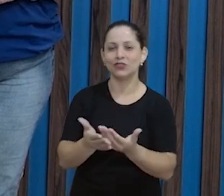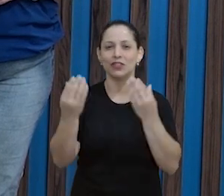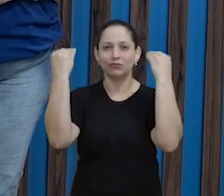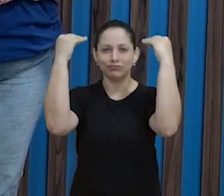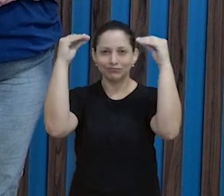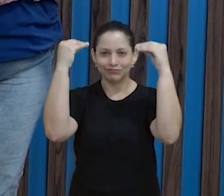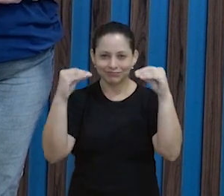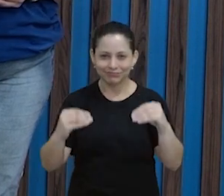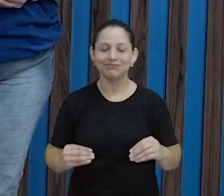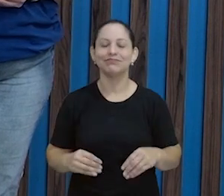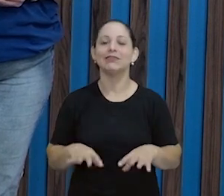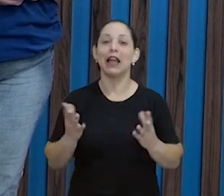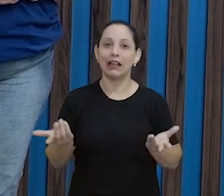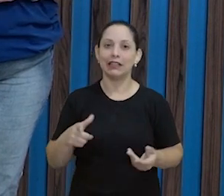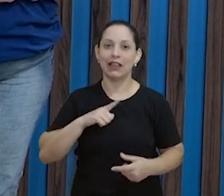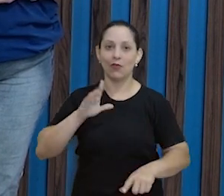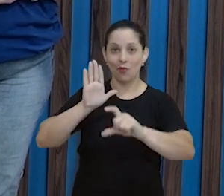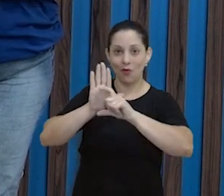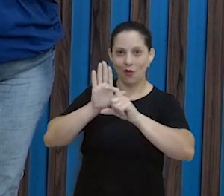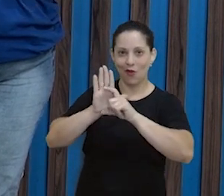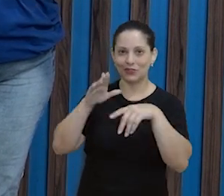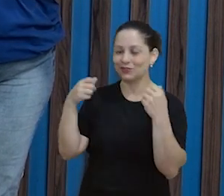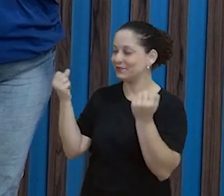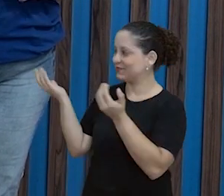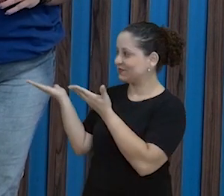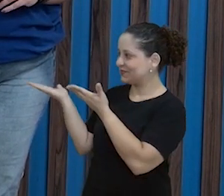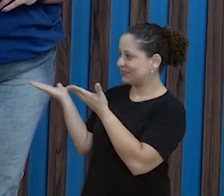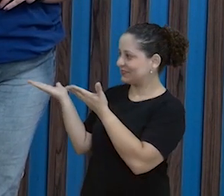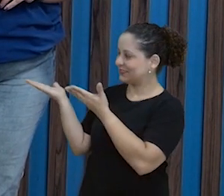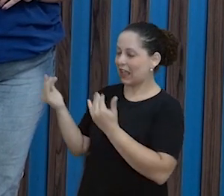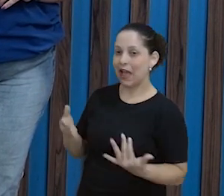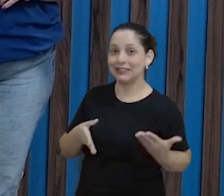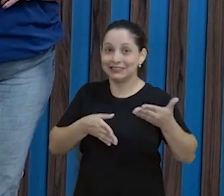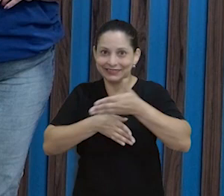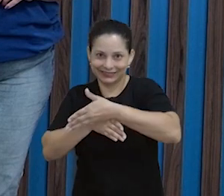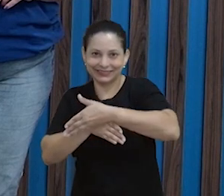QR Code aí para chegar lá, tá? Direto